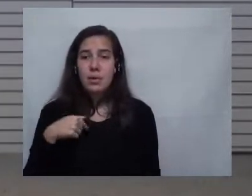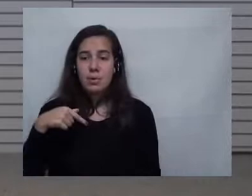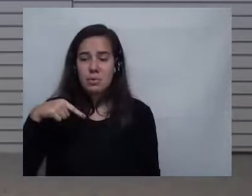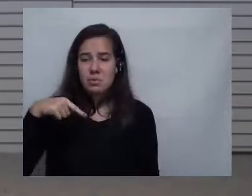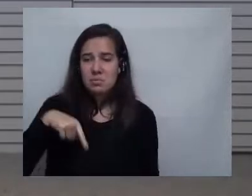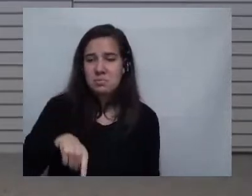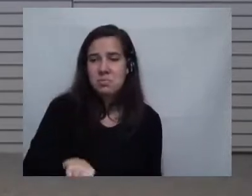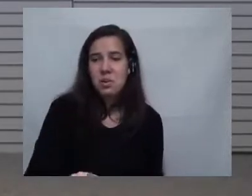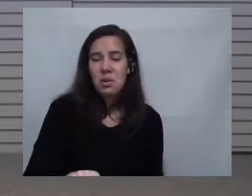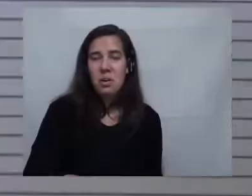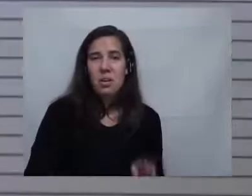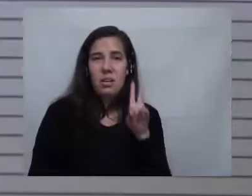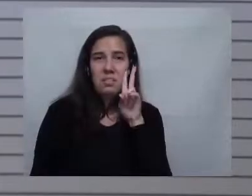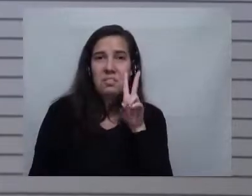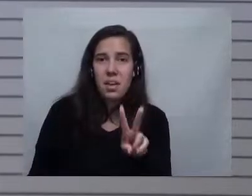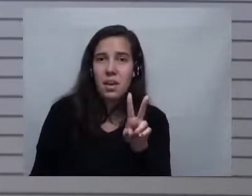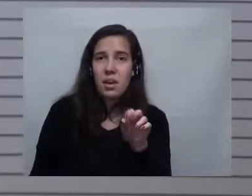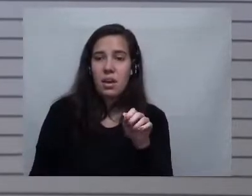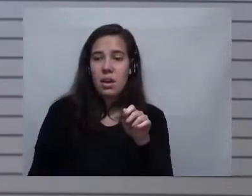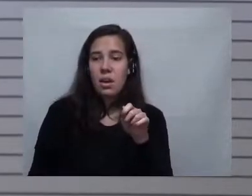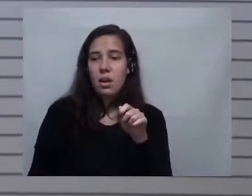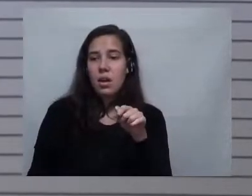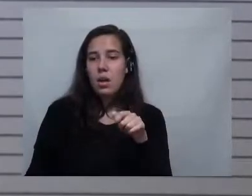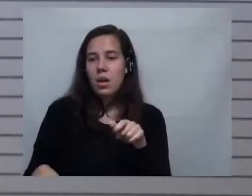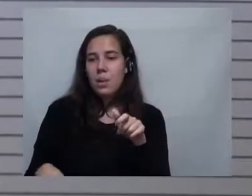é de orar para a pessoa ressuscitar